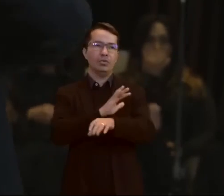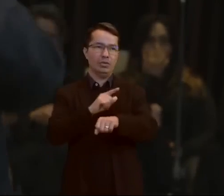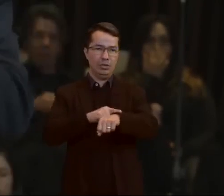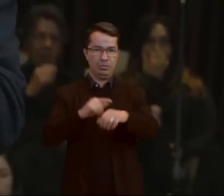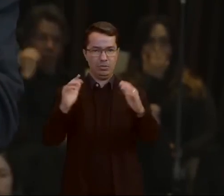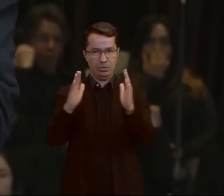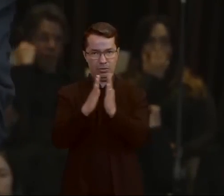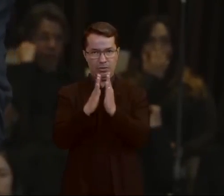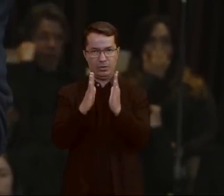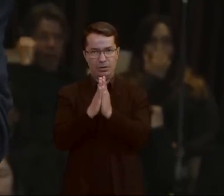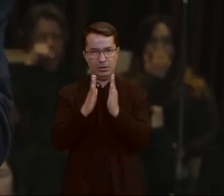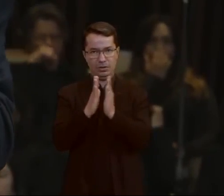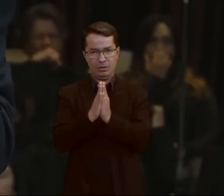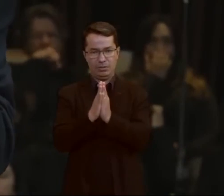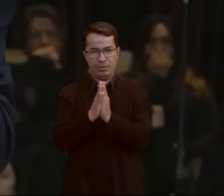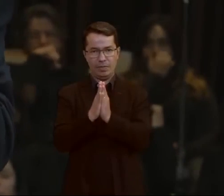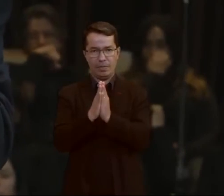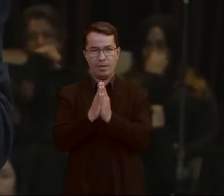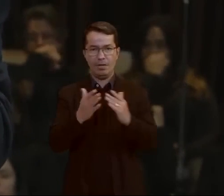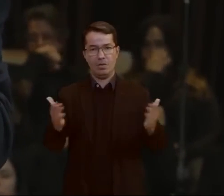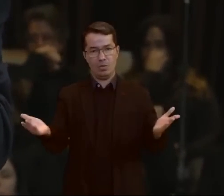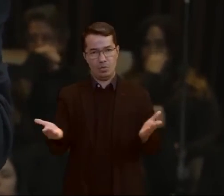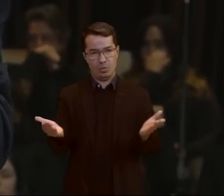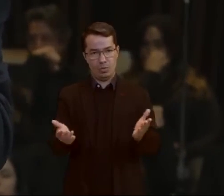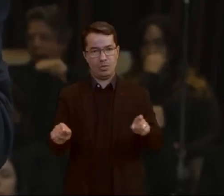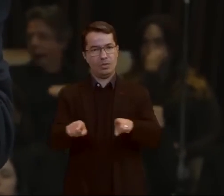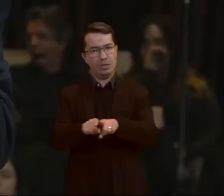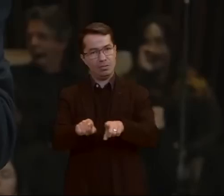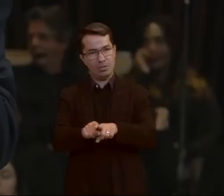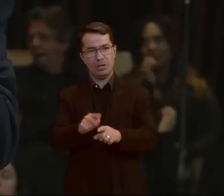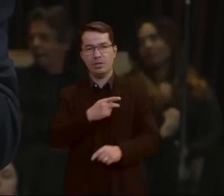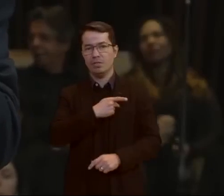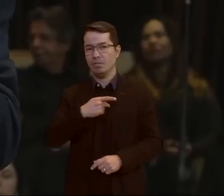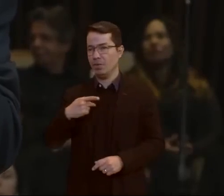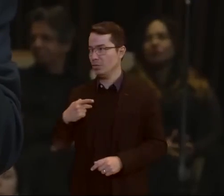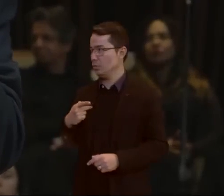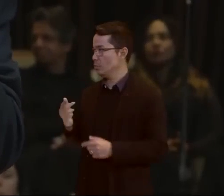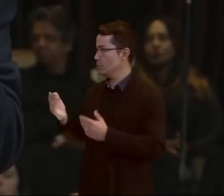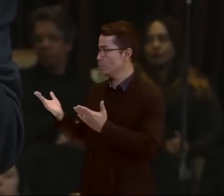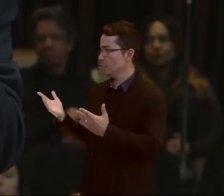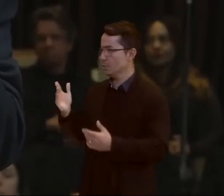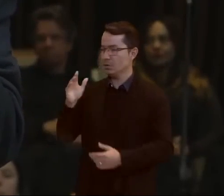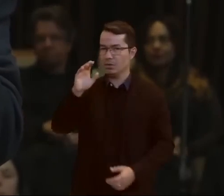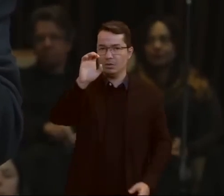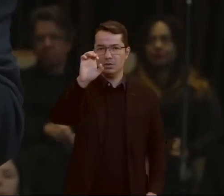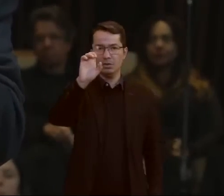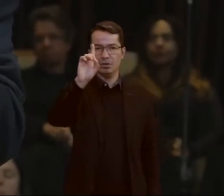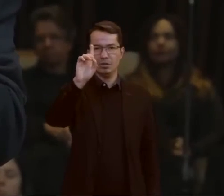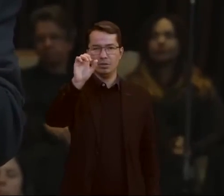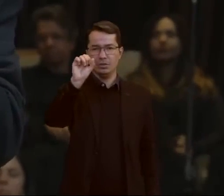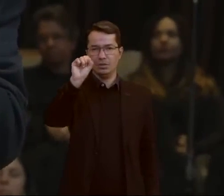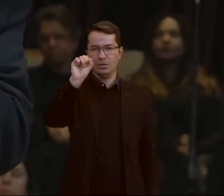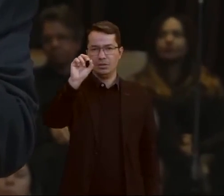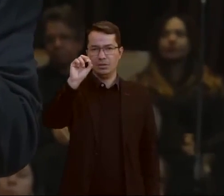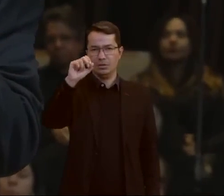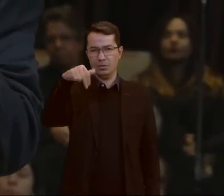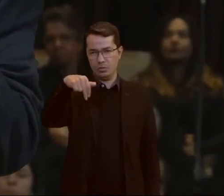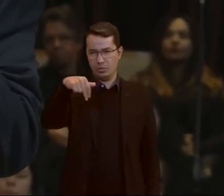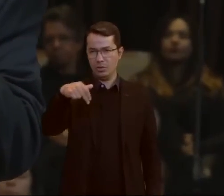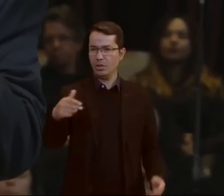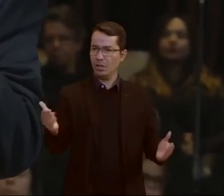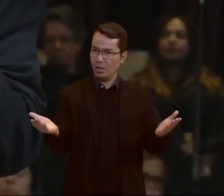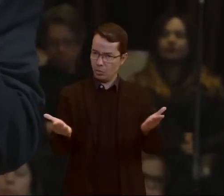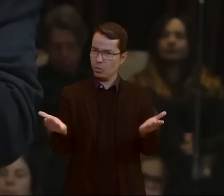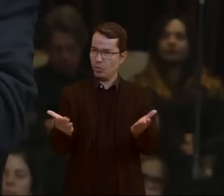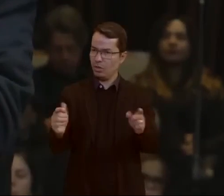momento de oração, aqui o pastor Edson vai estar ali para acolhê-los, tá? E orientar, orar com vocês. O que é que está no